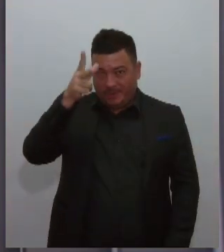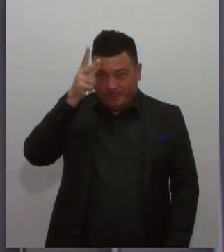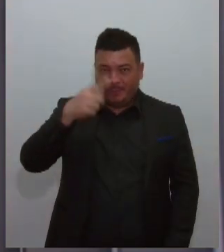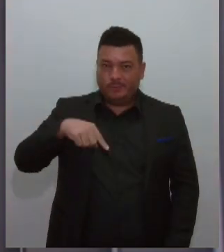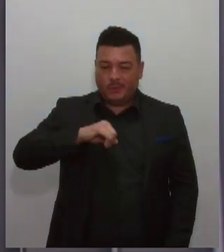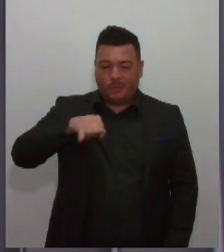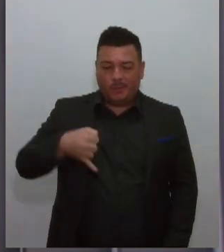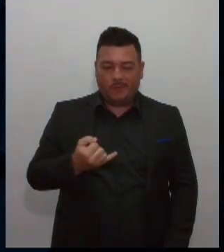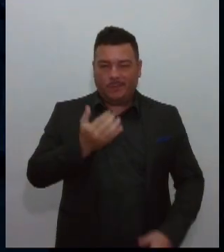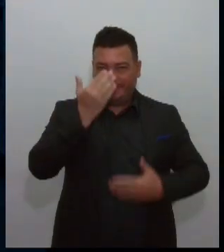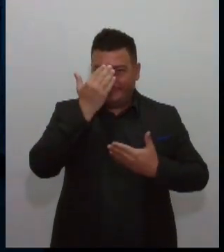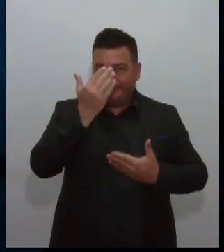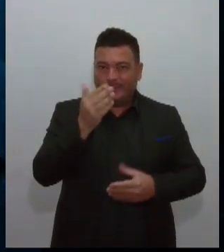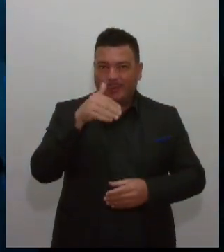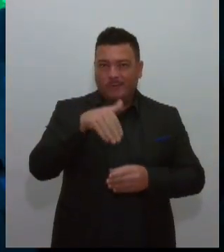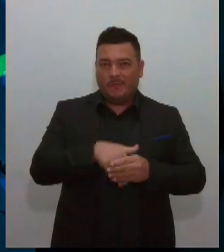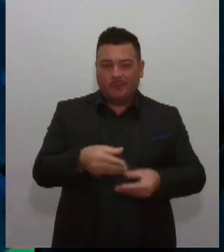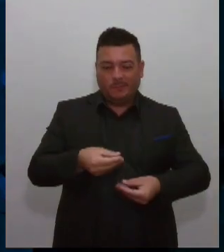votos recebidos.